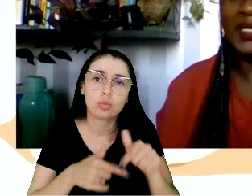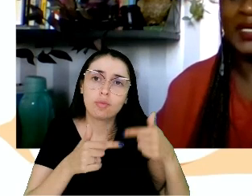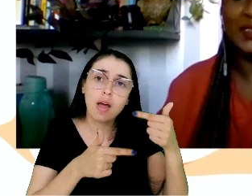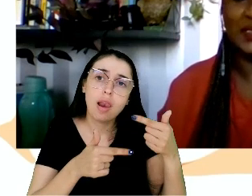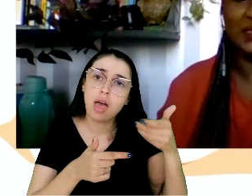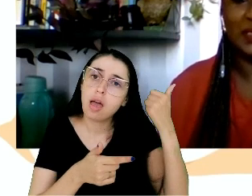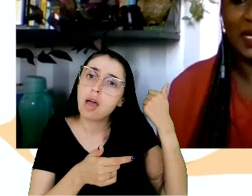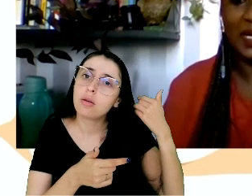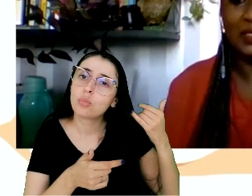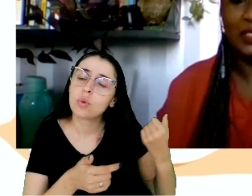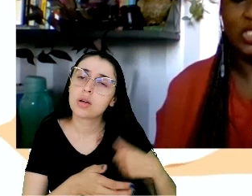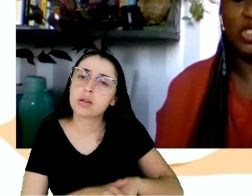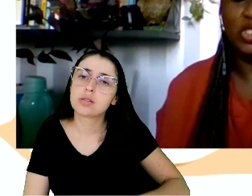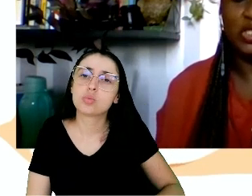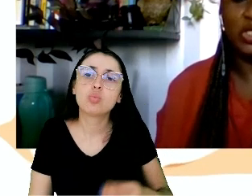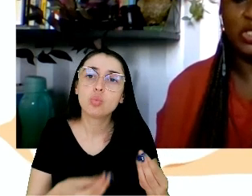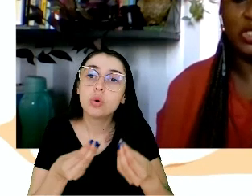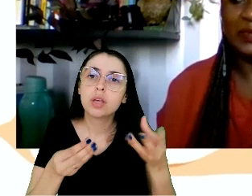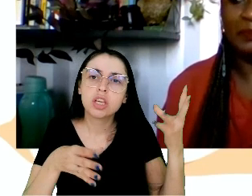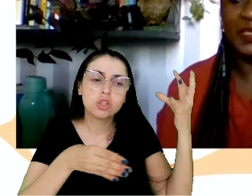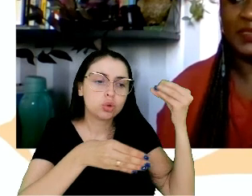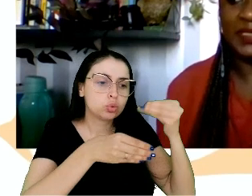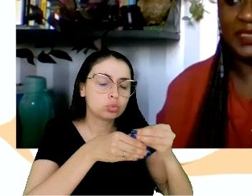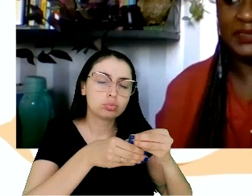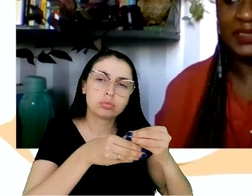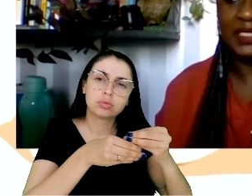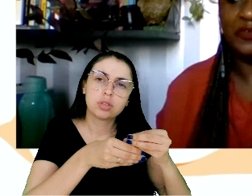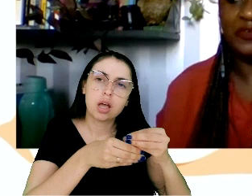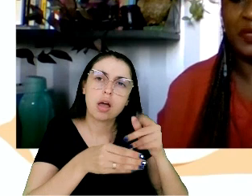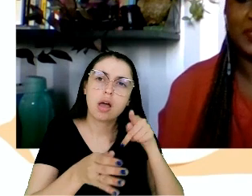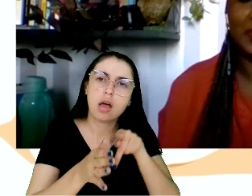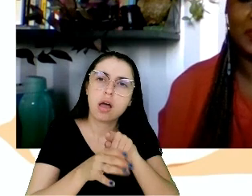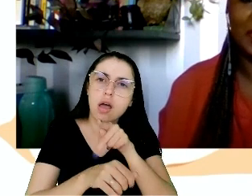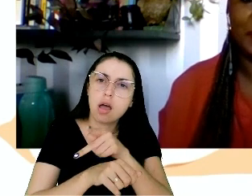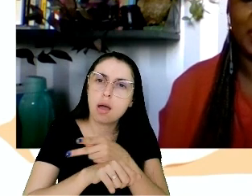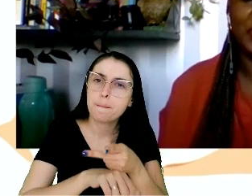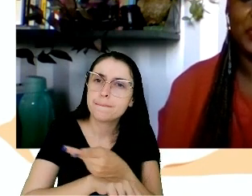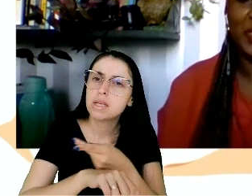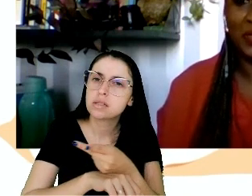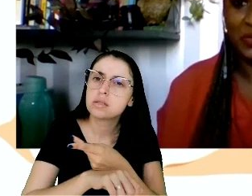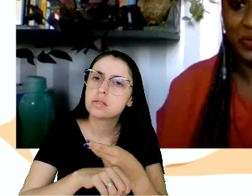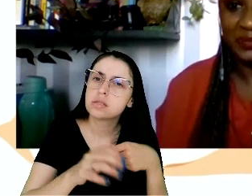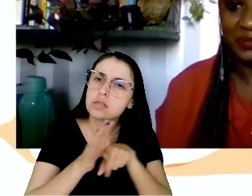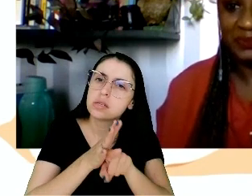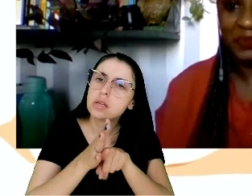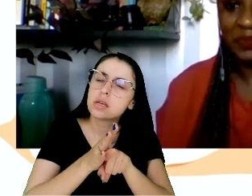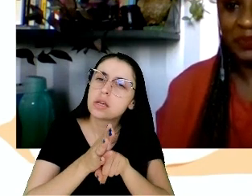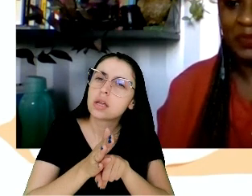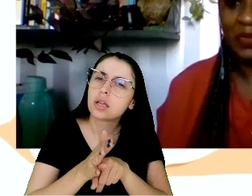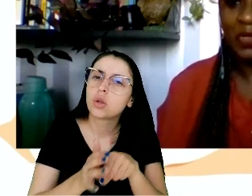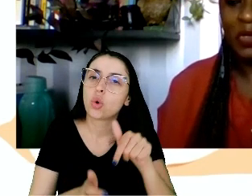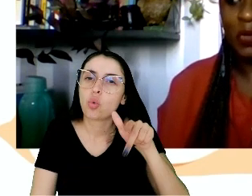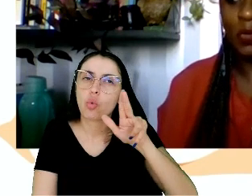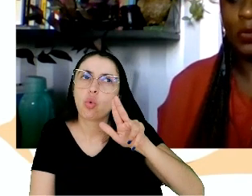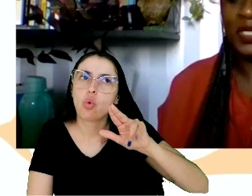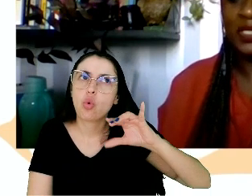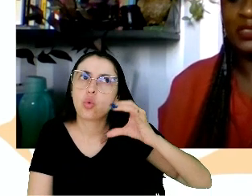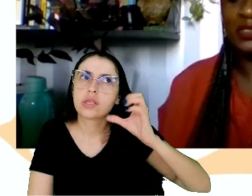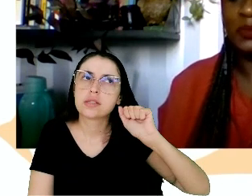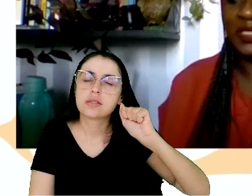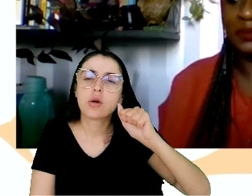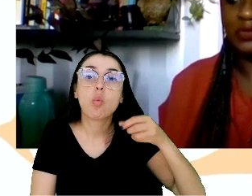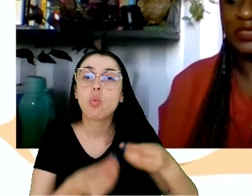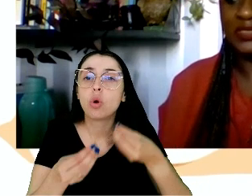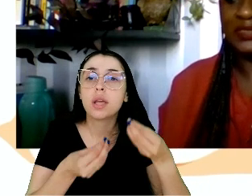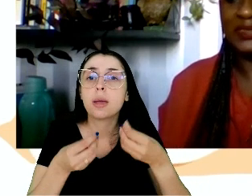O que acrescentar diante da pesquisa que foi apresentada pela doutora Lúcia? O que